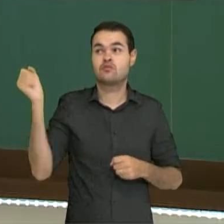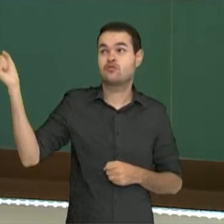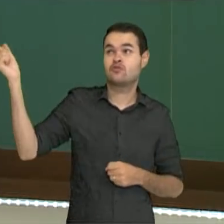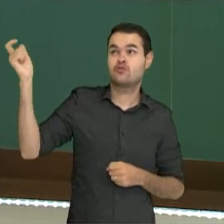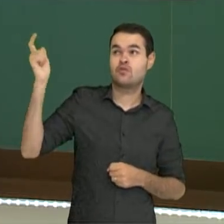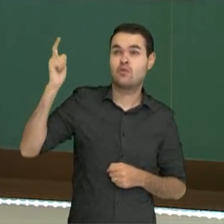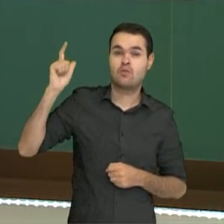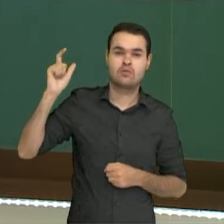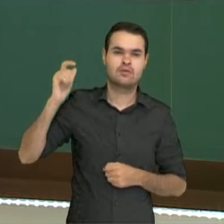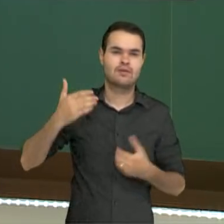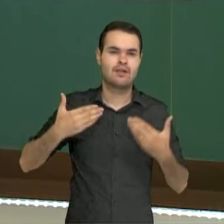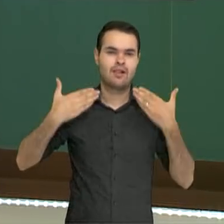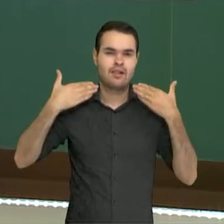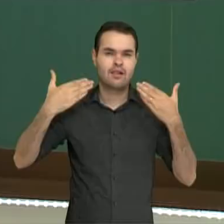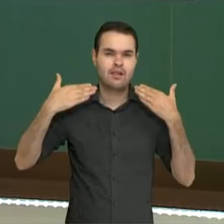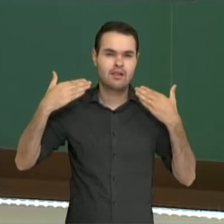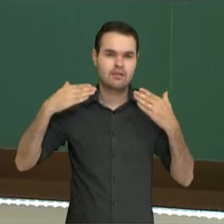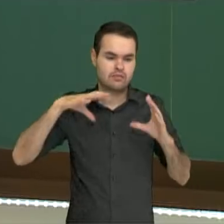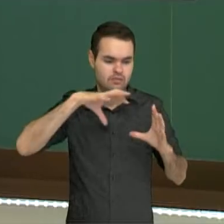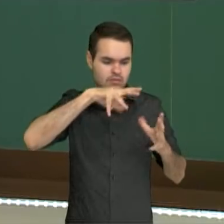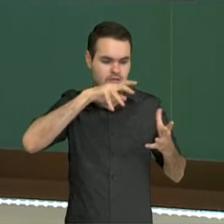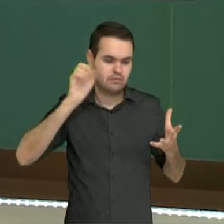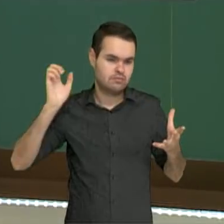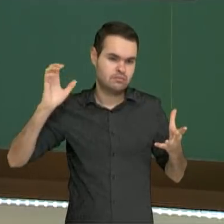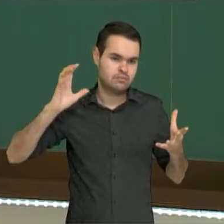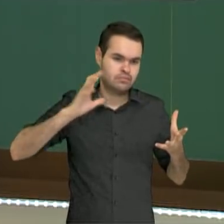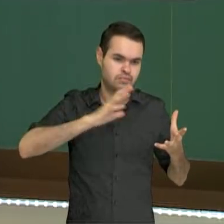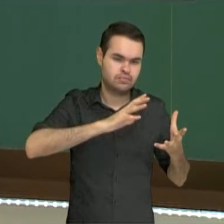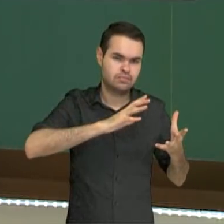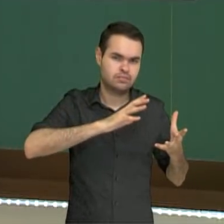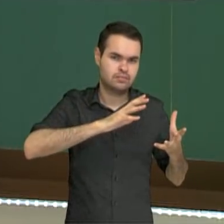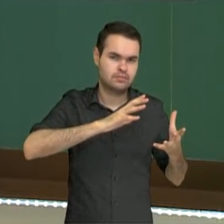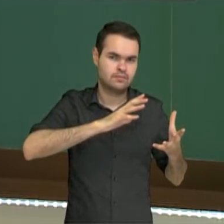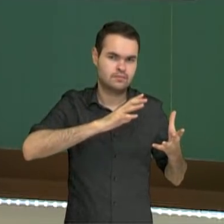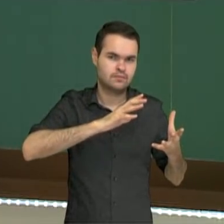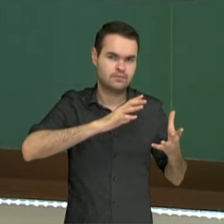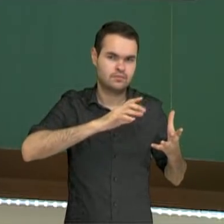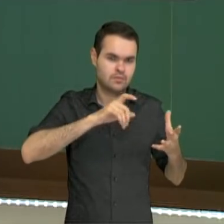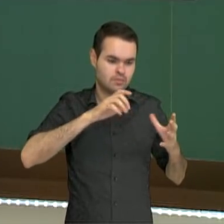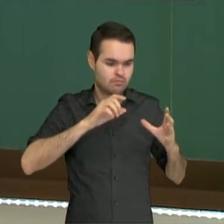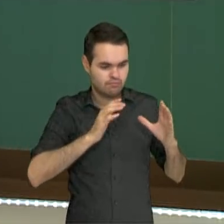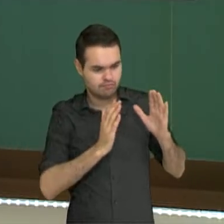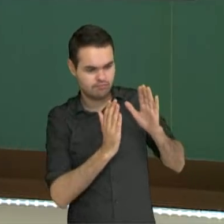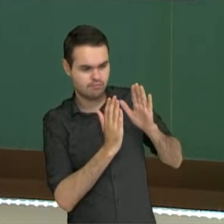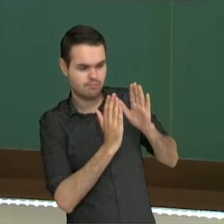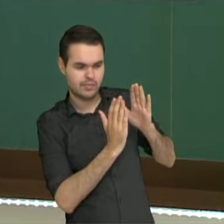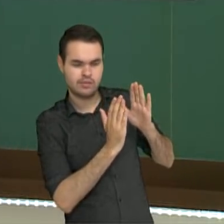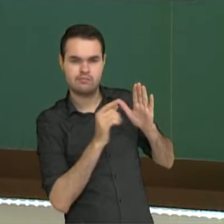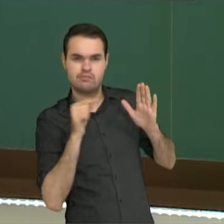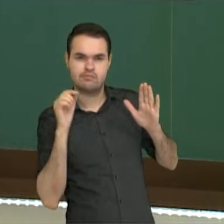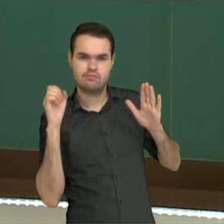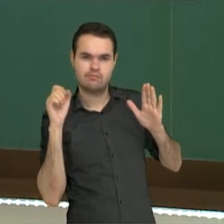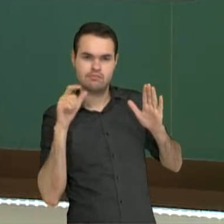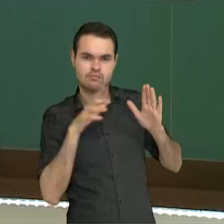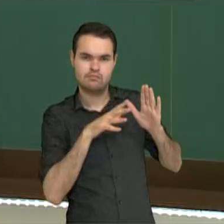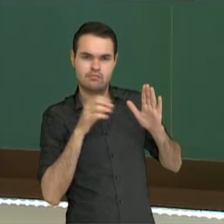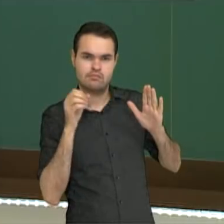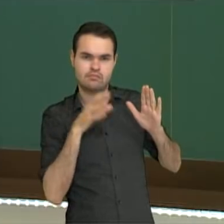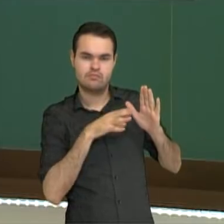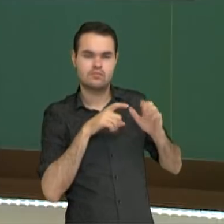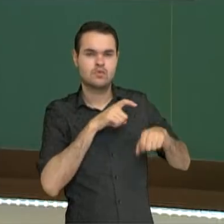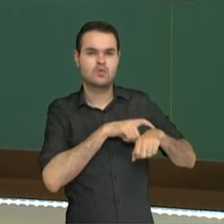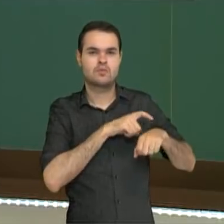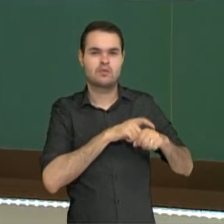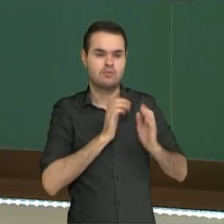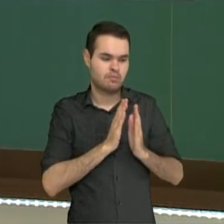recebe naquele período, o quanto o Sol aquece aquela porção naquele determinado período, são as estações do ano,